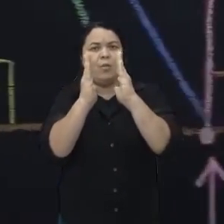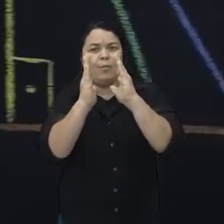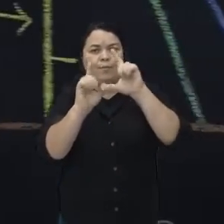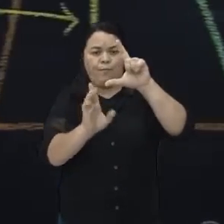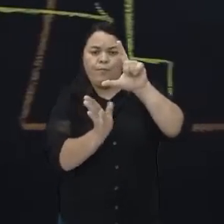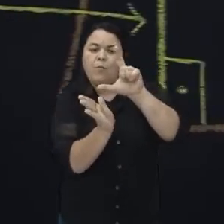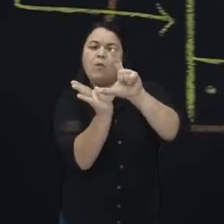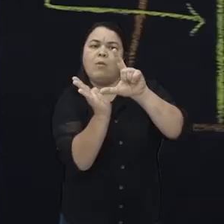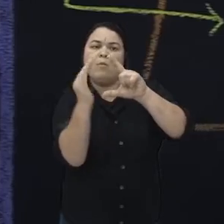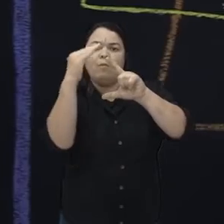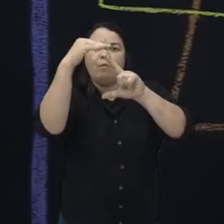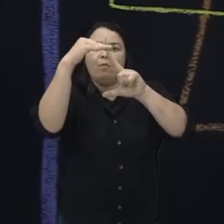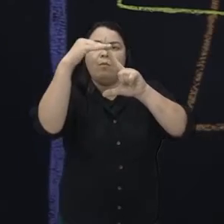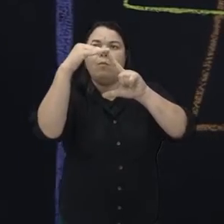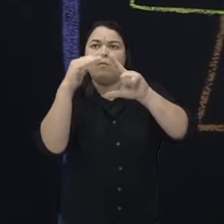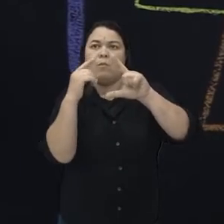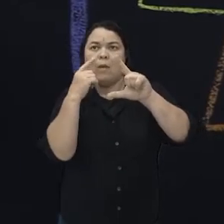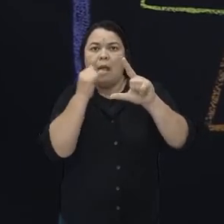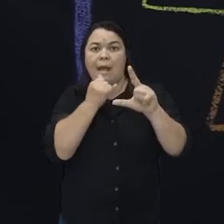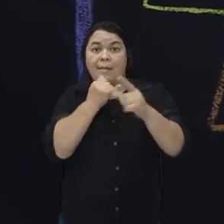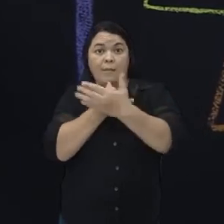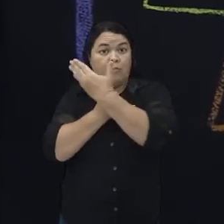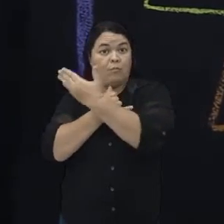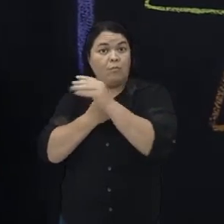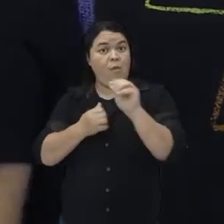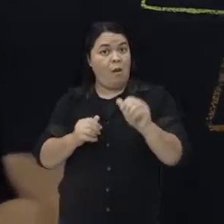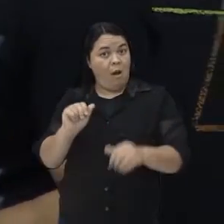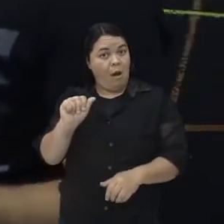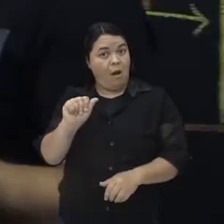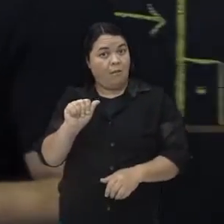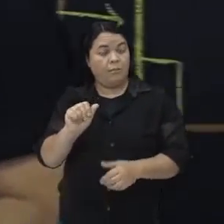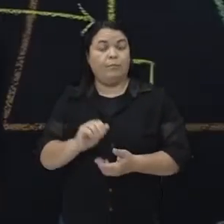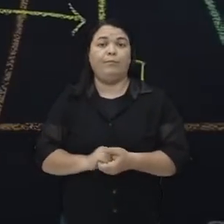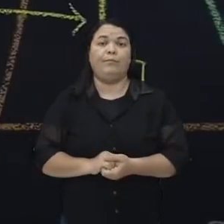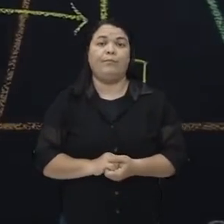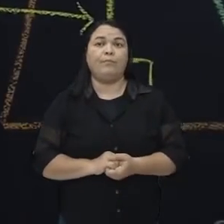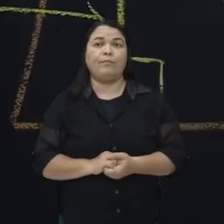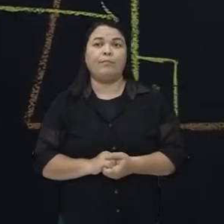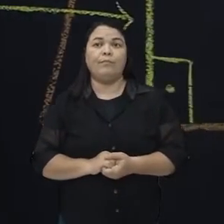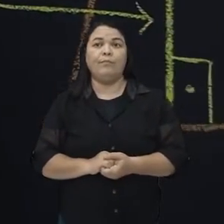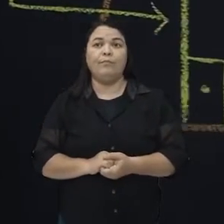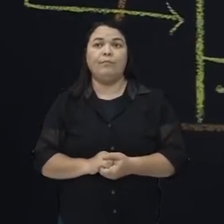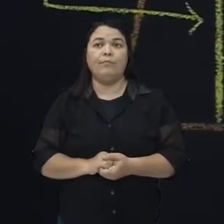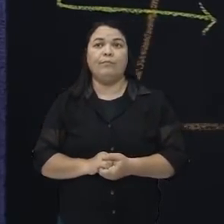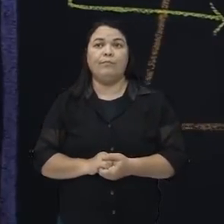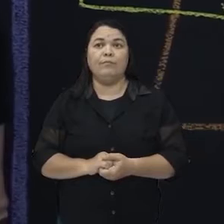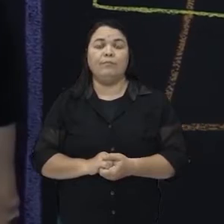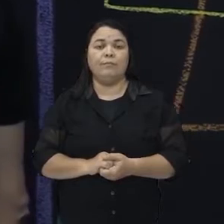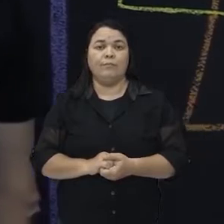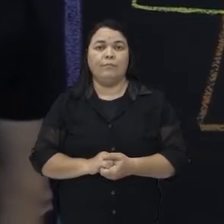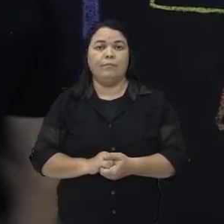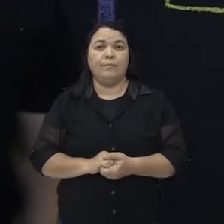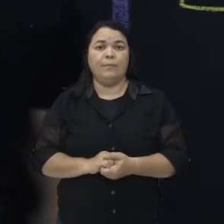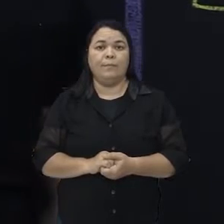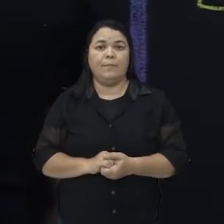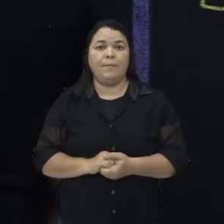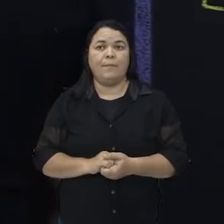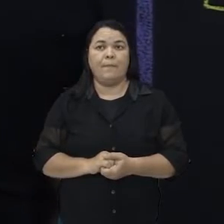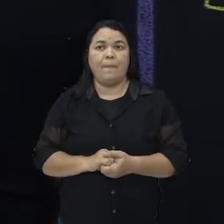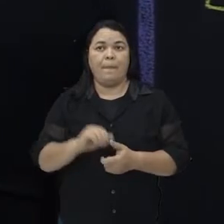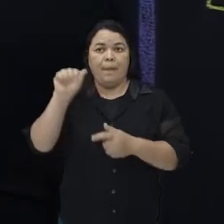no lado oposto a ele. O que seria o lado oposto a um vértice? Bem, o lado oposto a um vértice é o lado